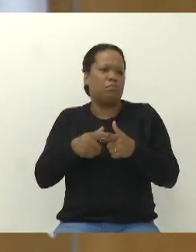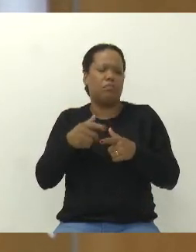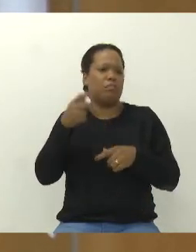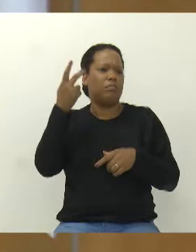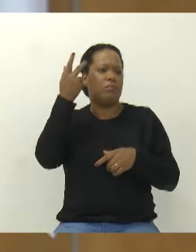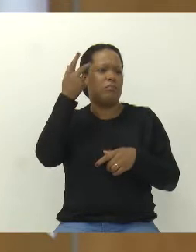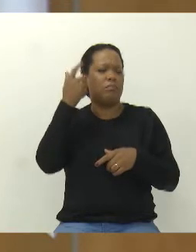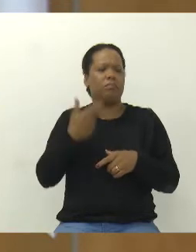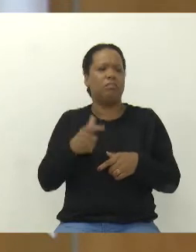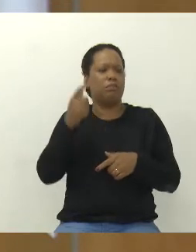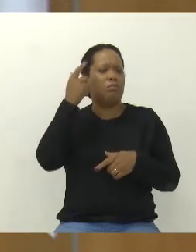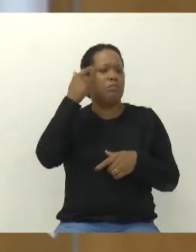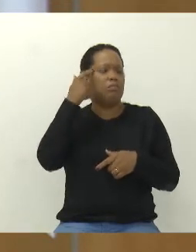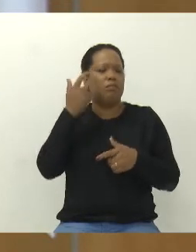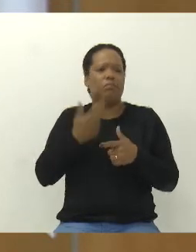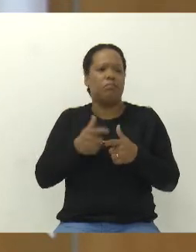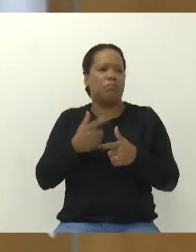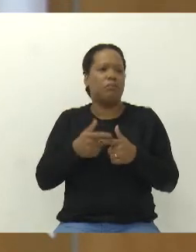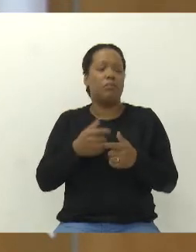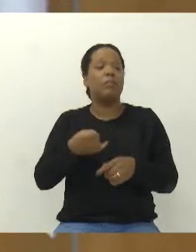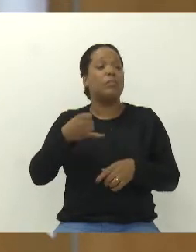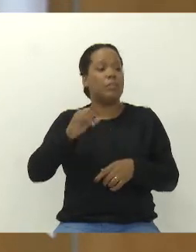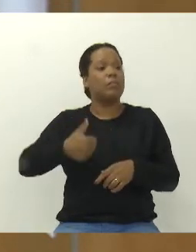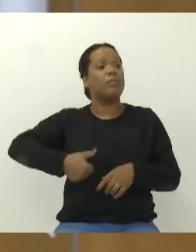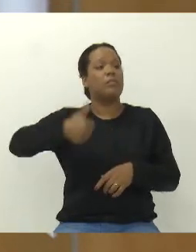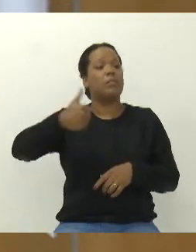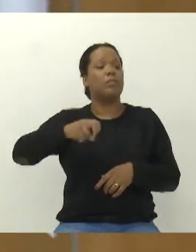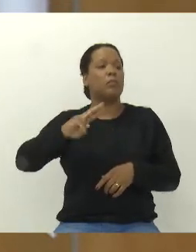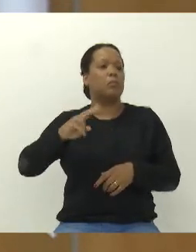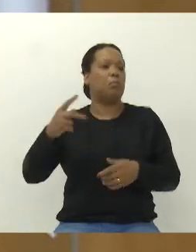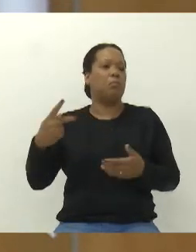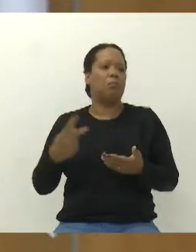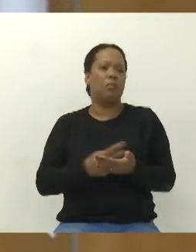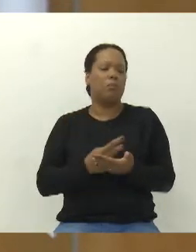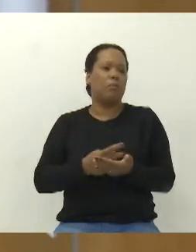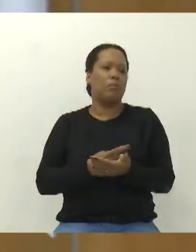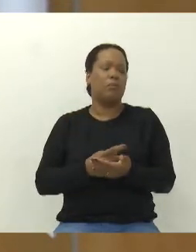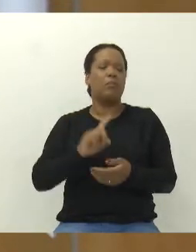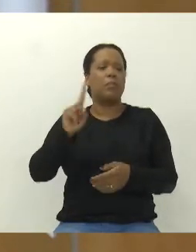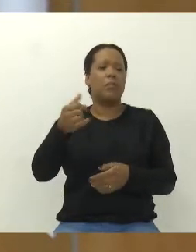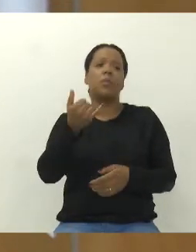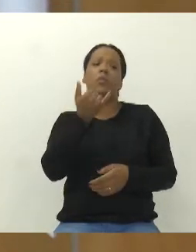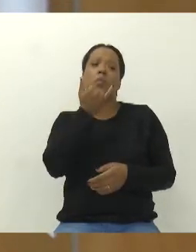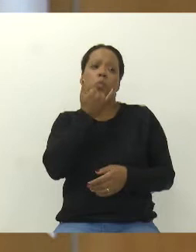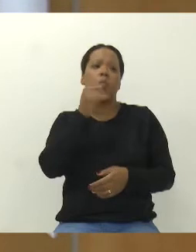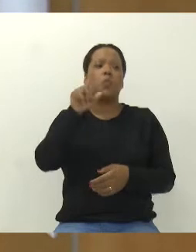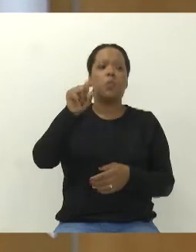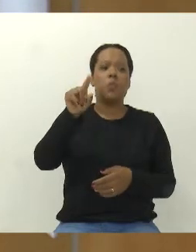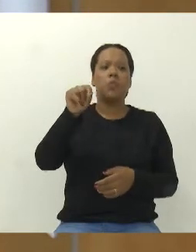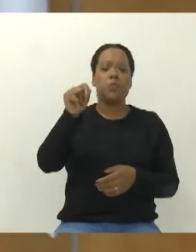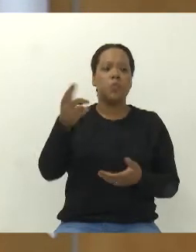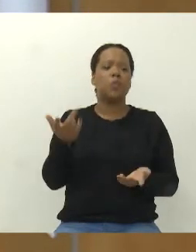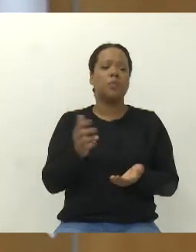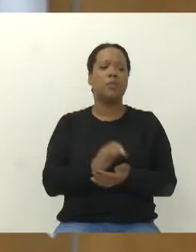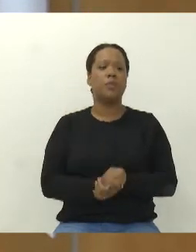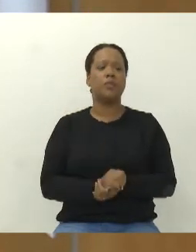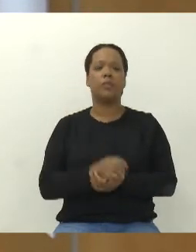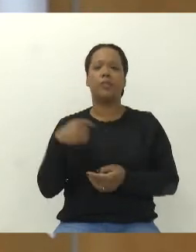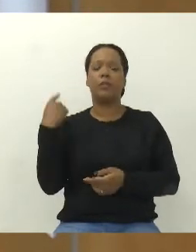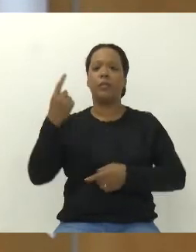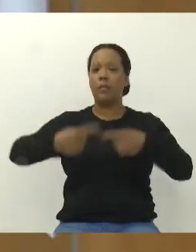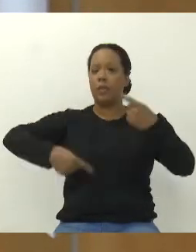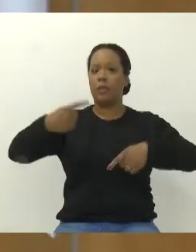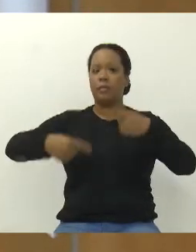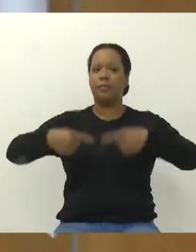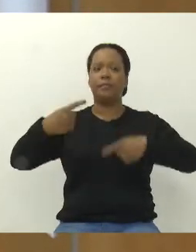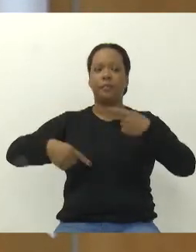posicionamento. Assim como, se eu acertar também, gostaria que as pessoas entendessem que muitas vezes nós fazemos aqui disputas políticas, e aí elas